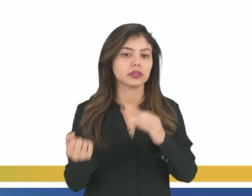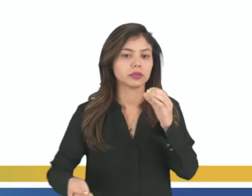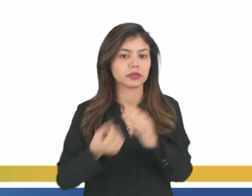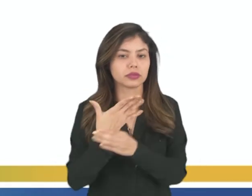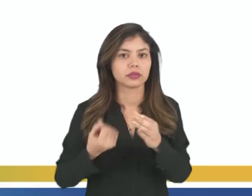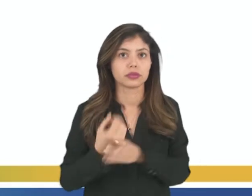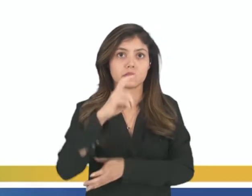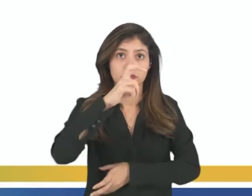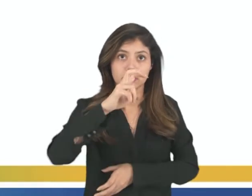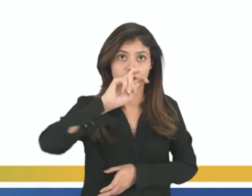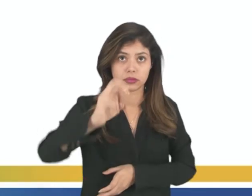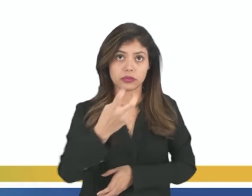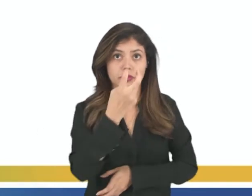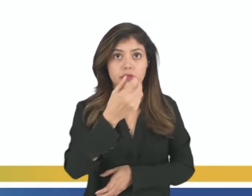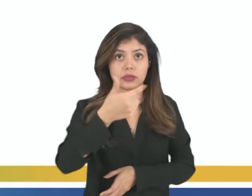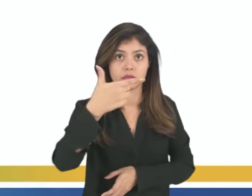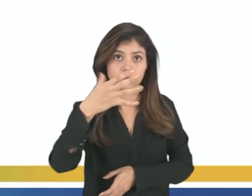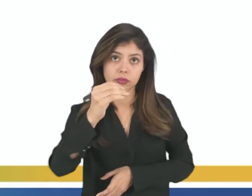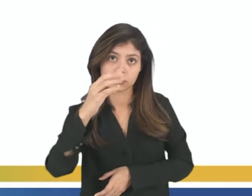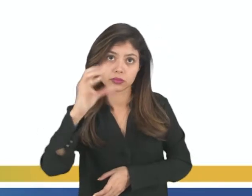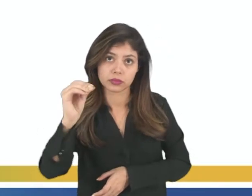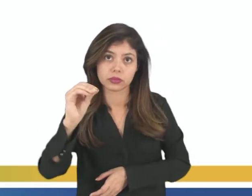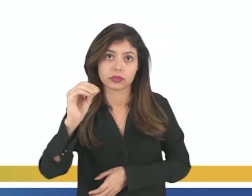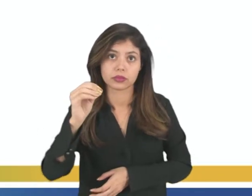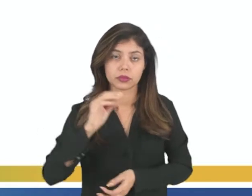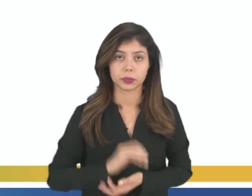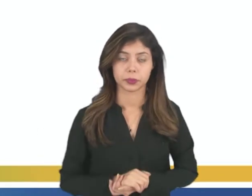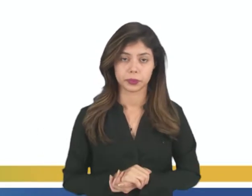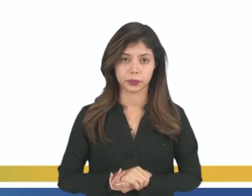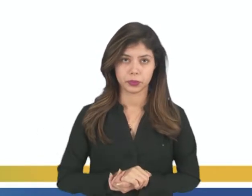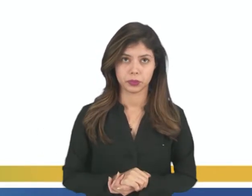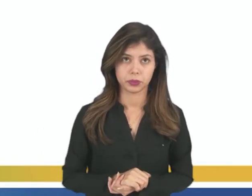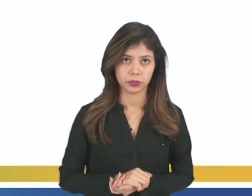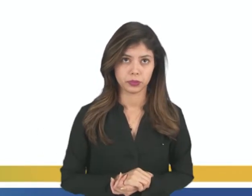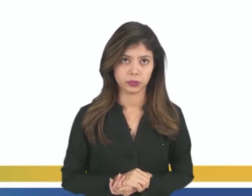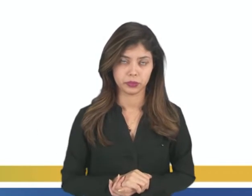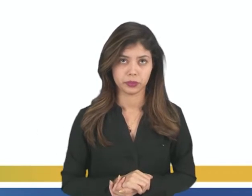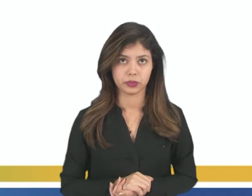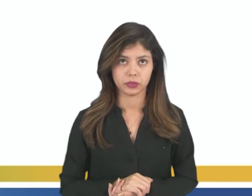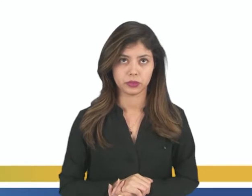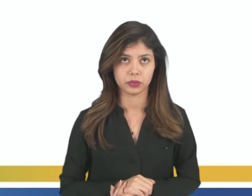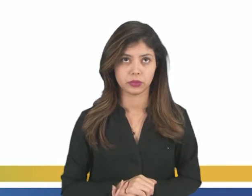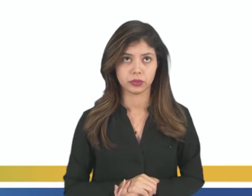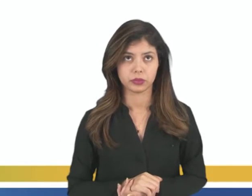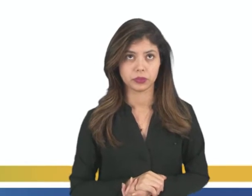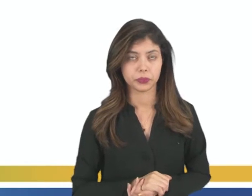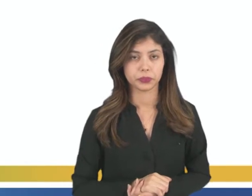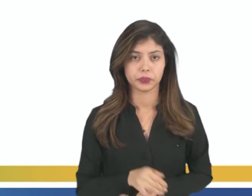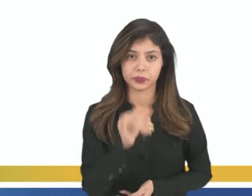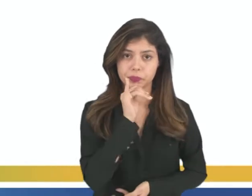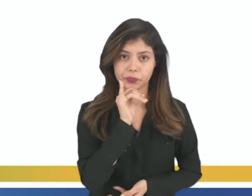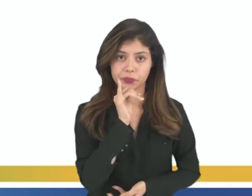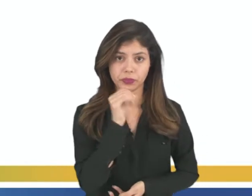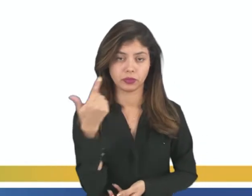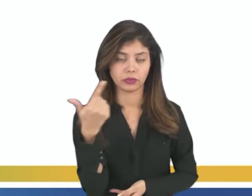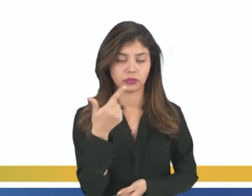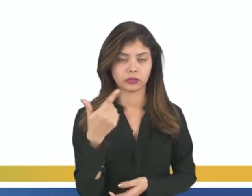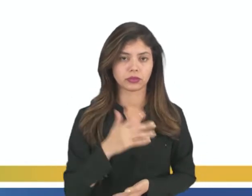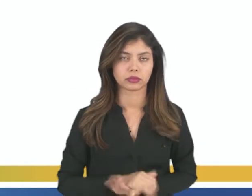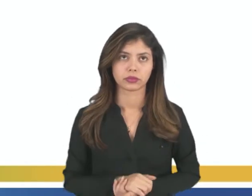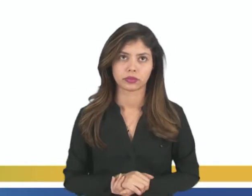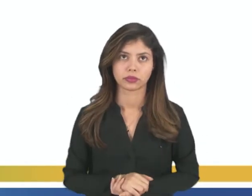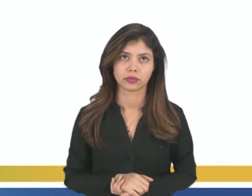produzir 5.200 kJ de calor. Vamos ao próximo. Segundo exemplo, nós vamos